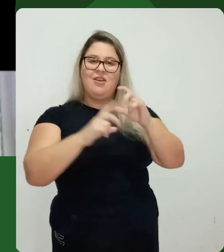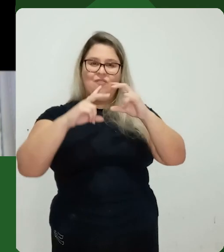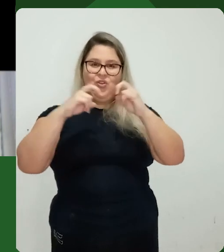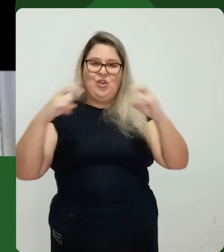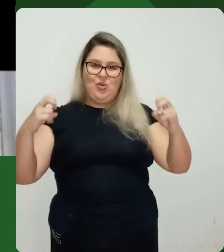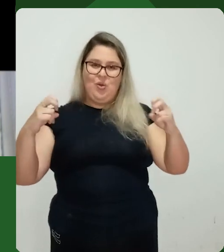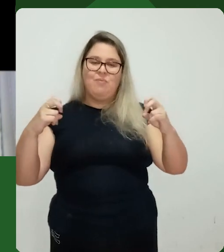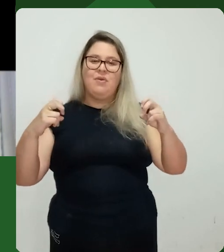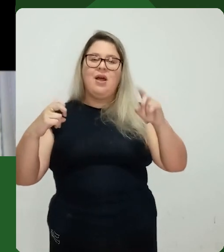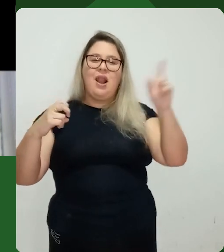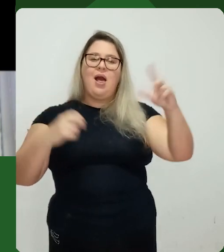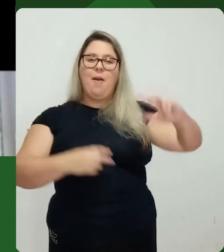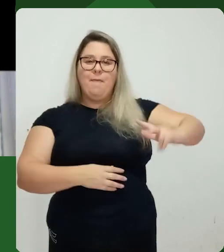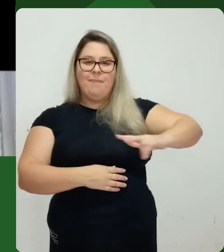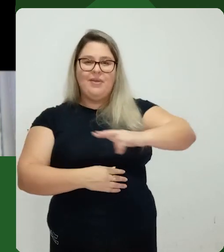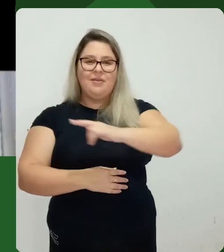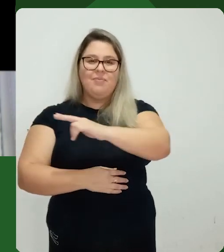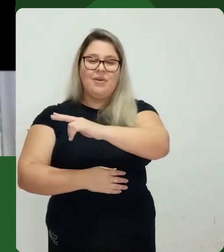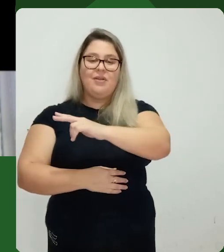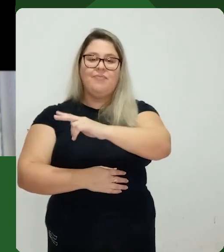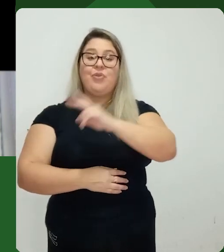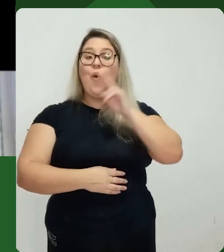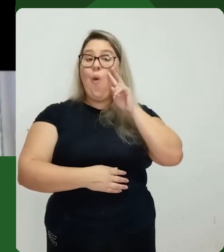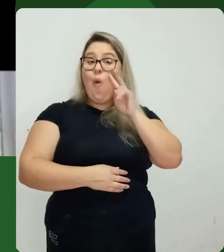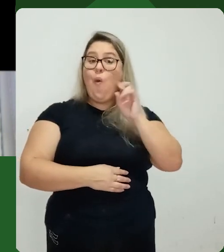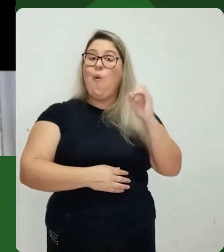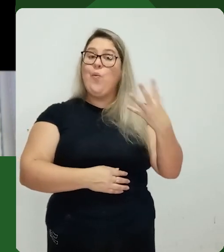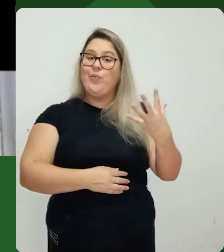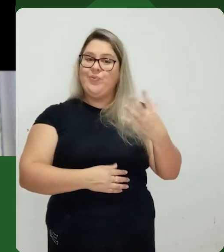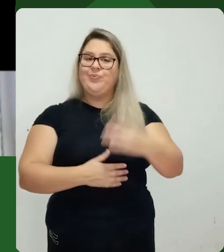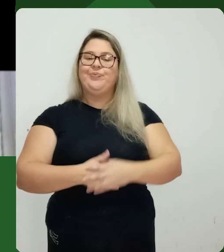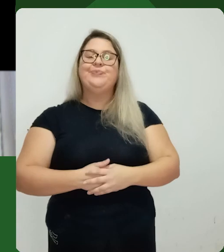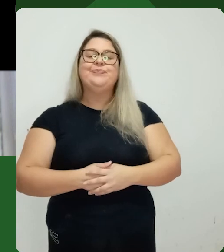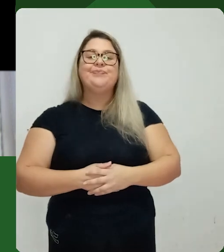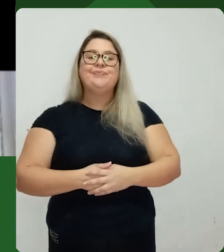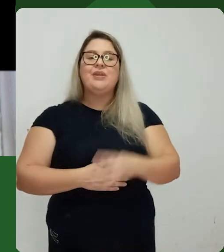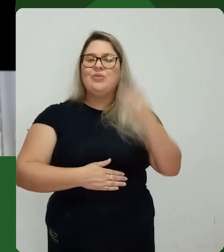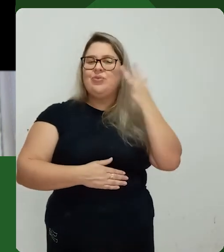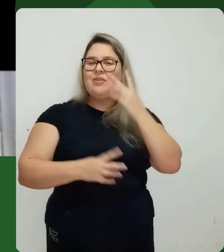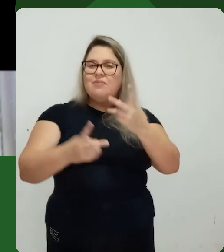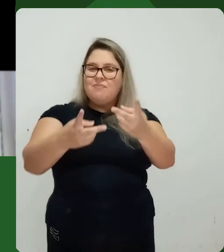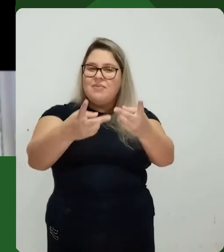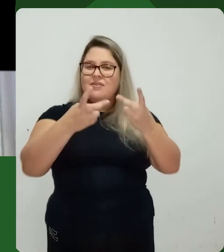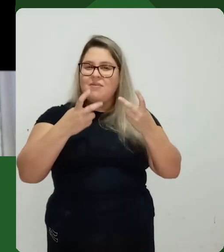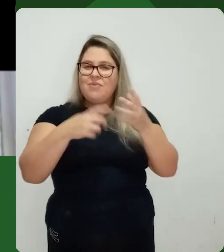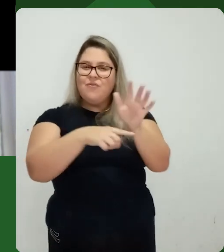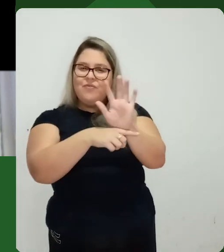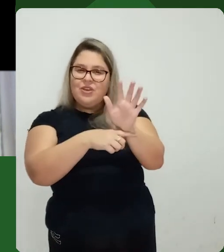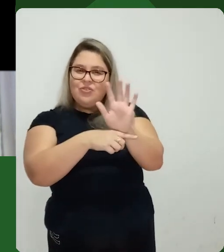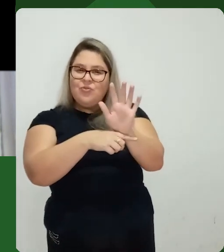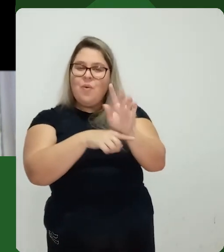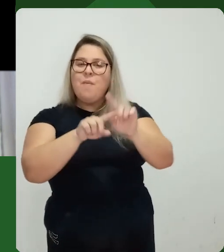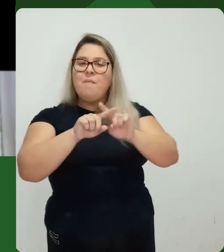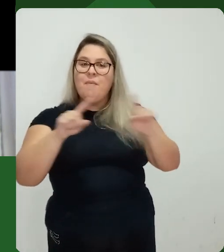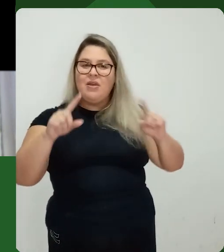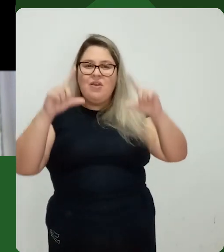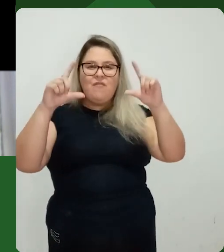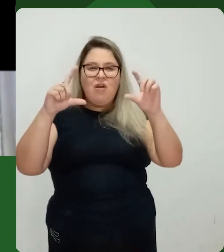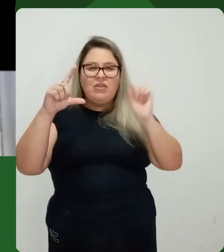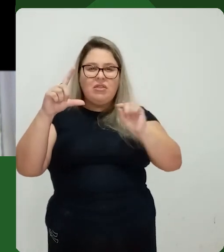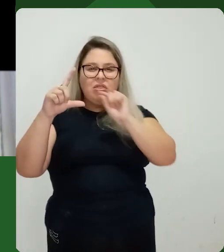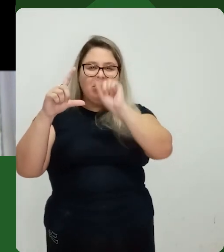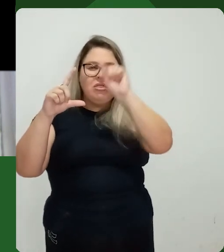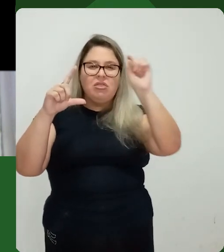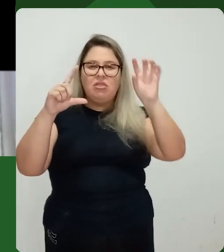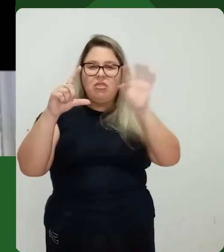na fotografia. Essa foto aqui foi uma foto feita fim de ano, foi feita no Réveillon, aqui em Floripa, na